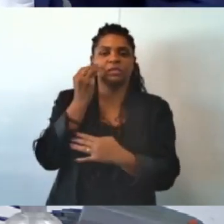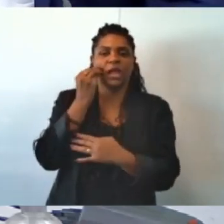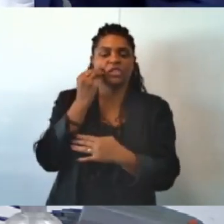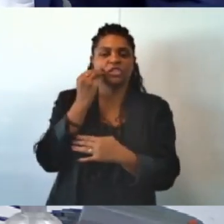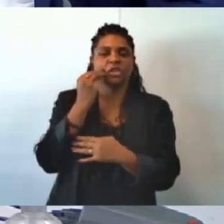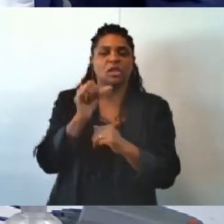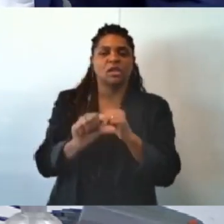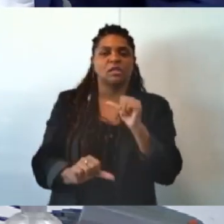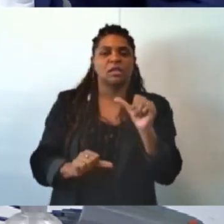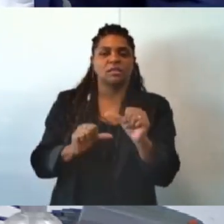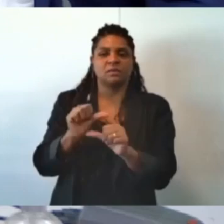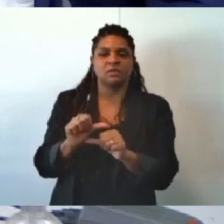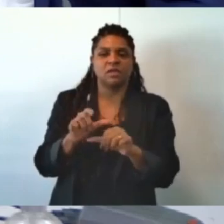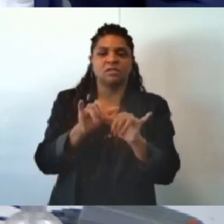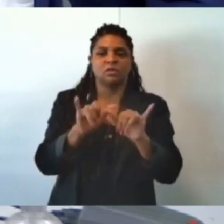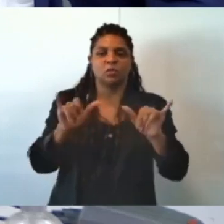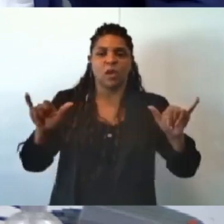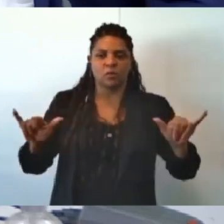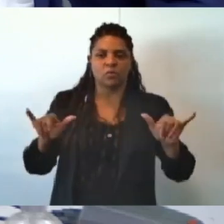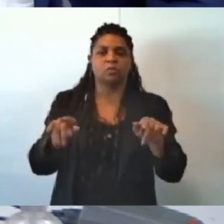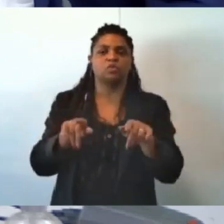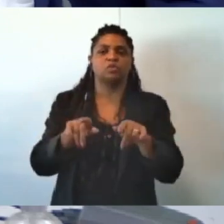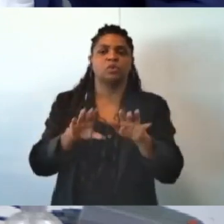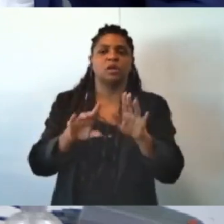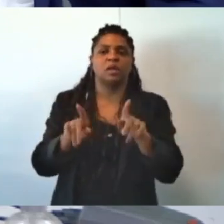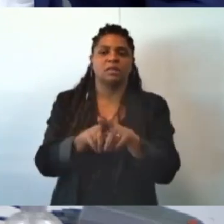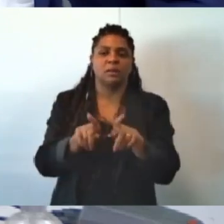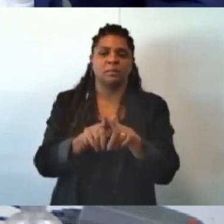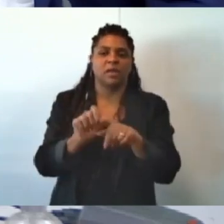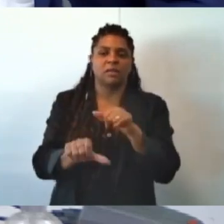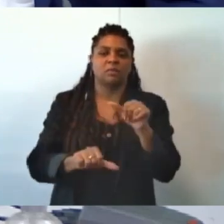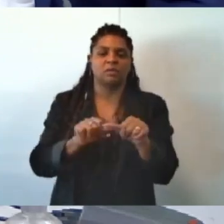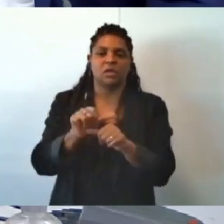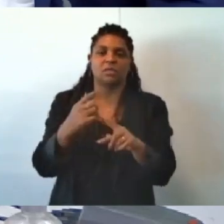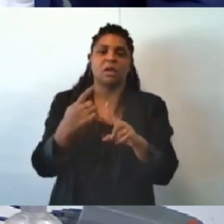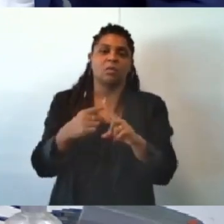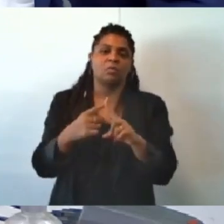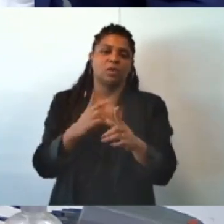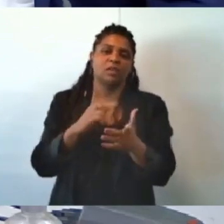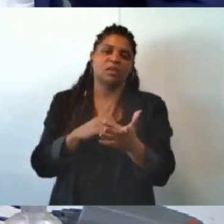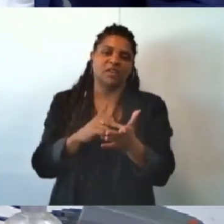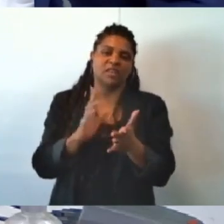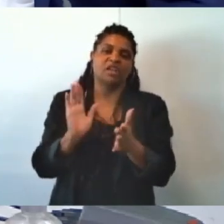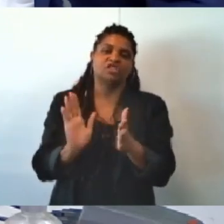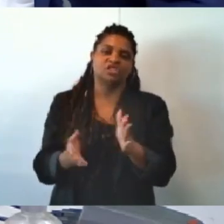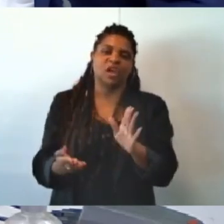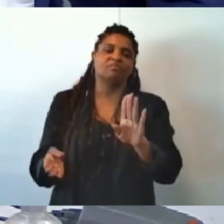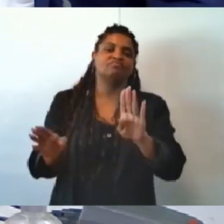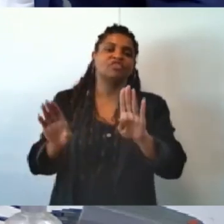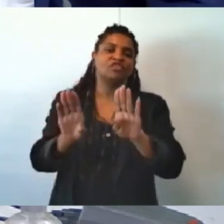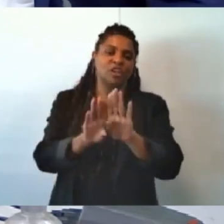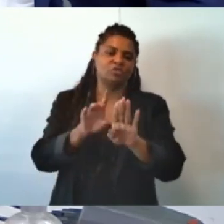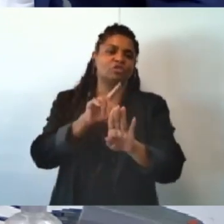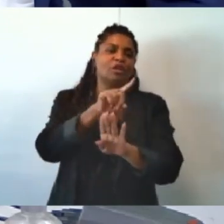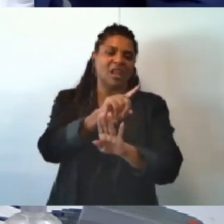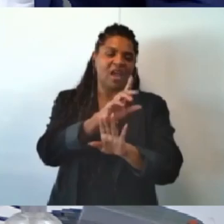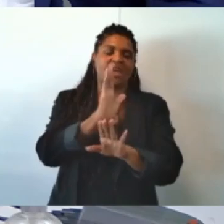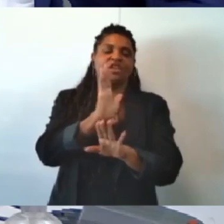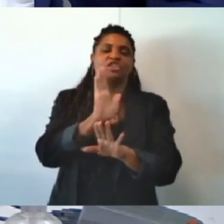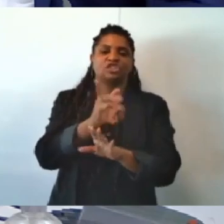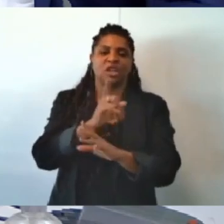do anúncio dessa mudança, porque, na verdade, já foi fechada, né? Já começaram a movimentação no local.